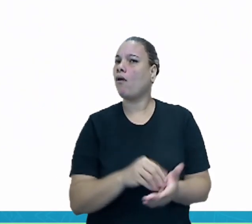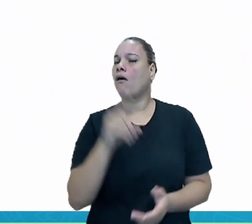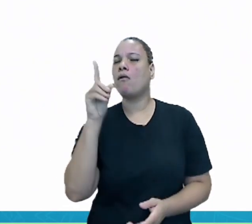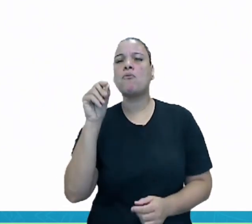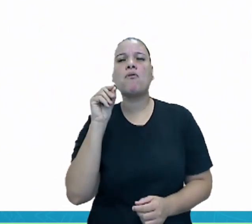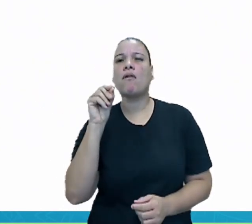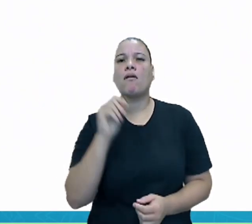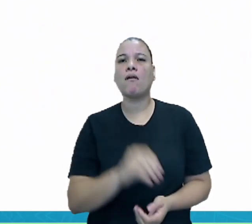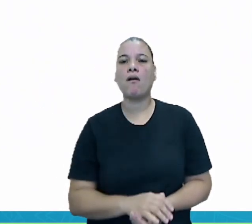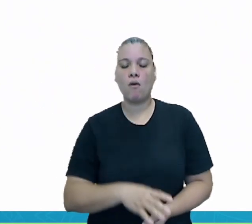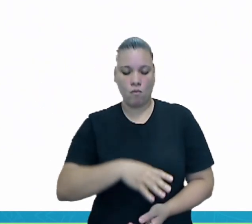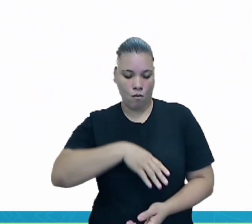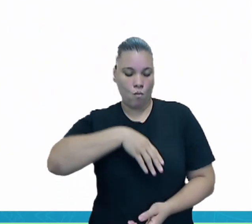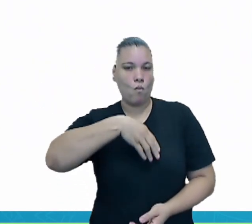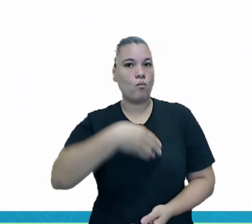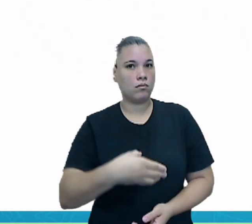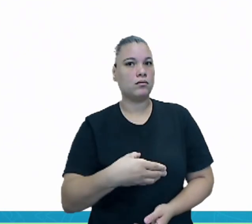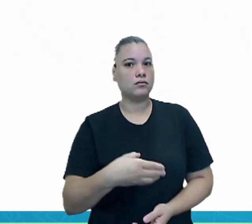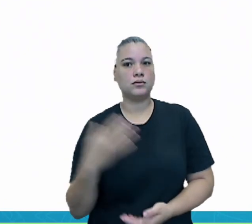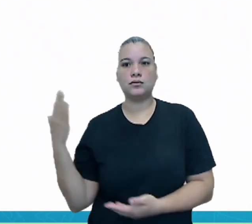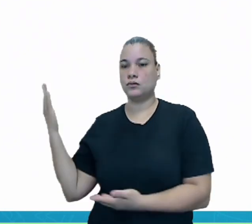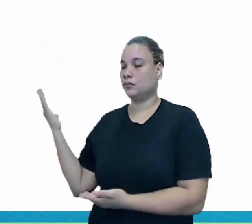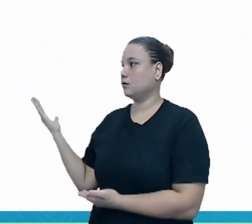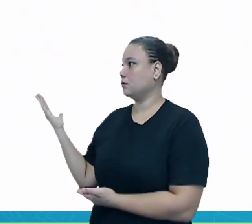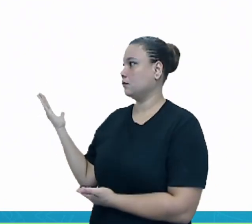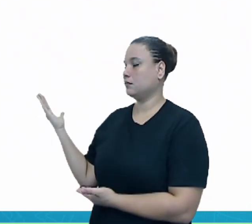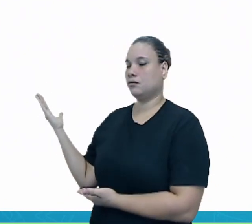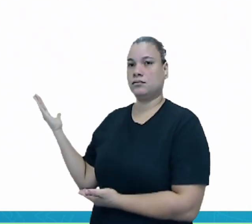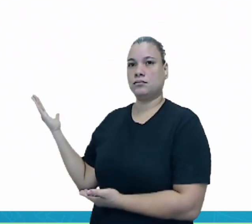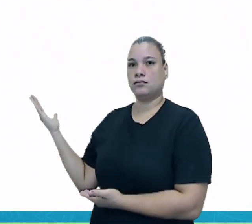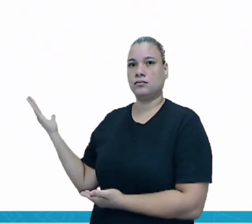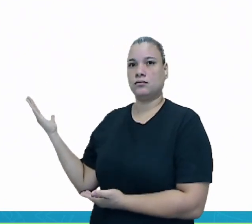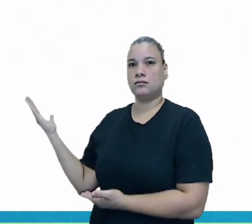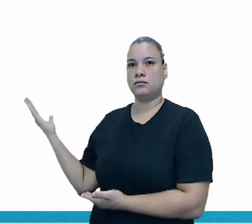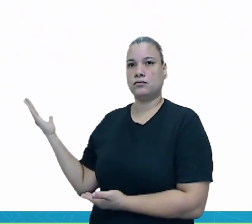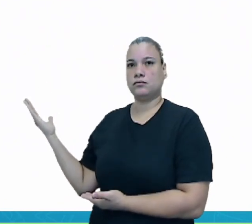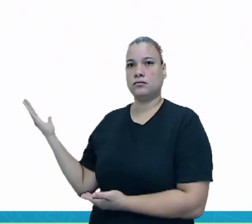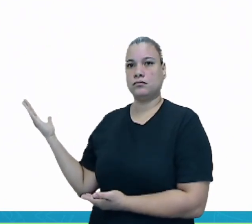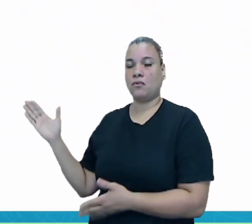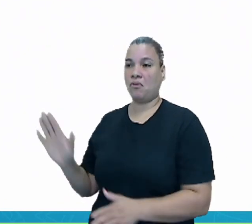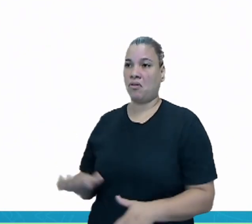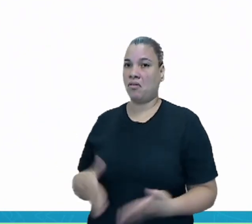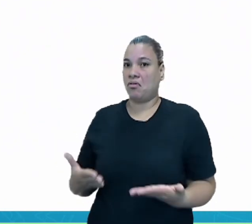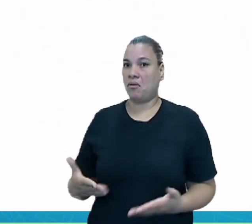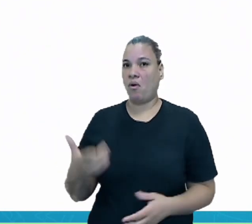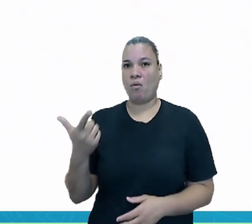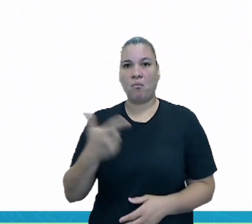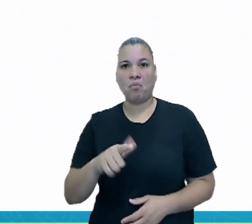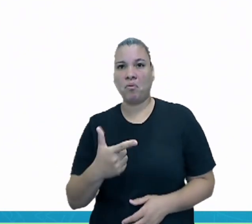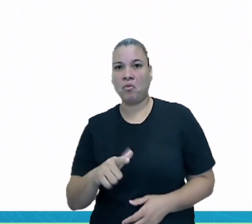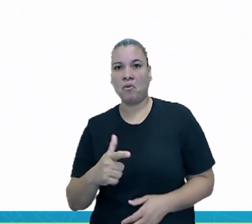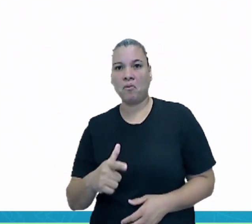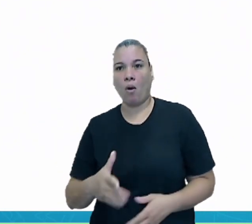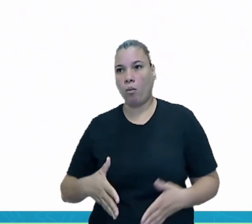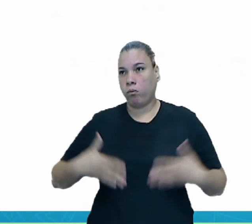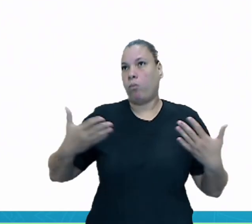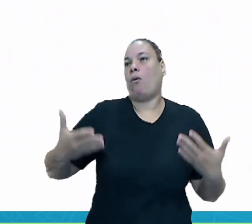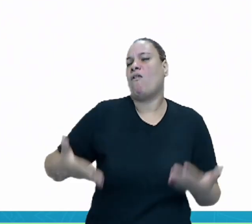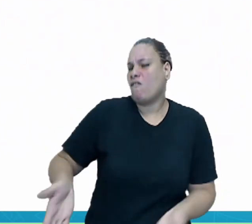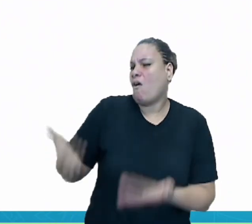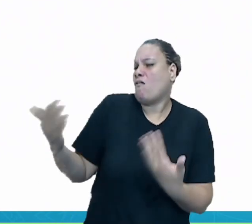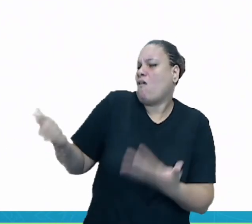esse termo coragem é um nome que se dá para quem não tem animação. Então, coragem é o